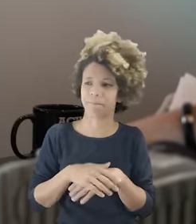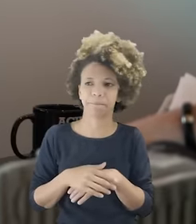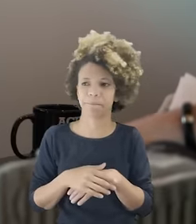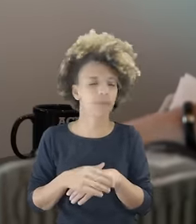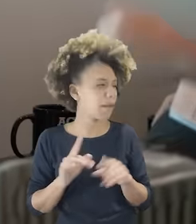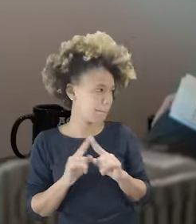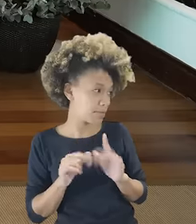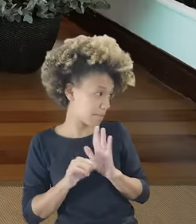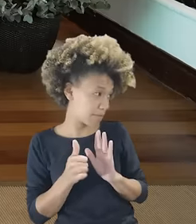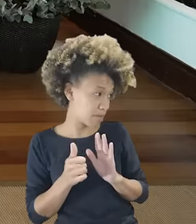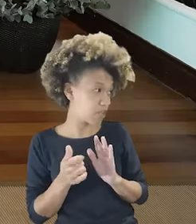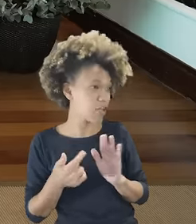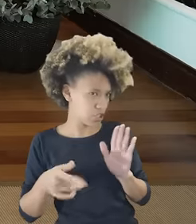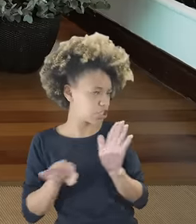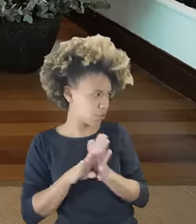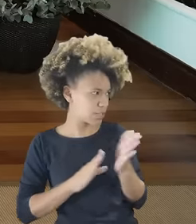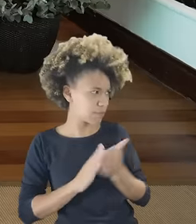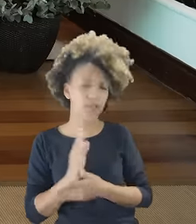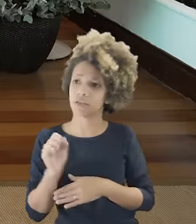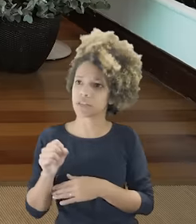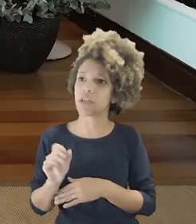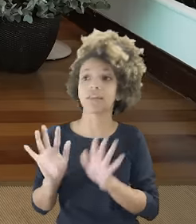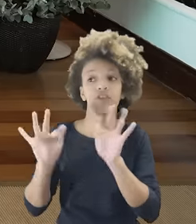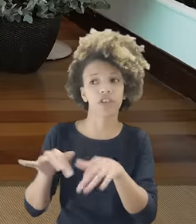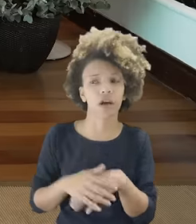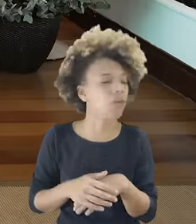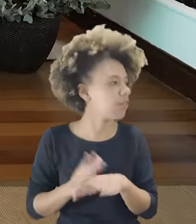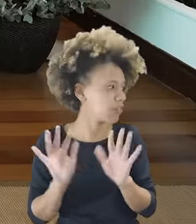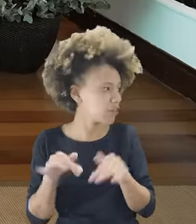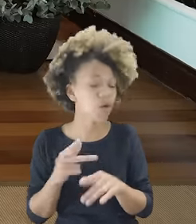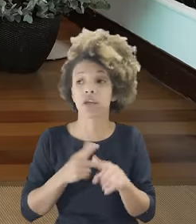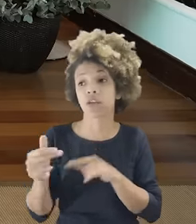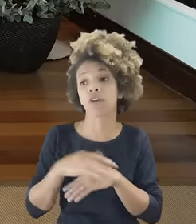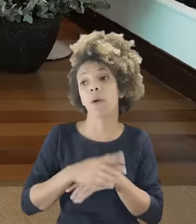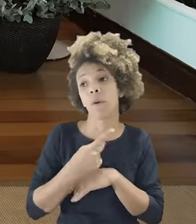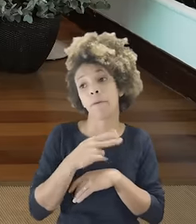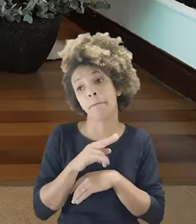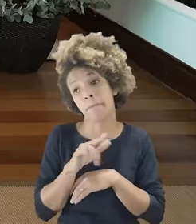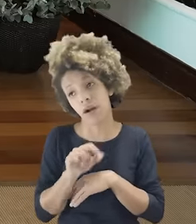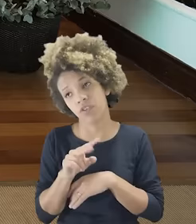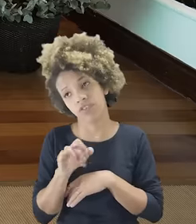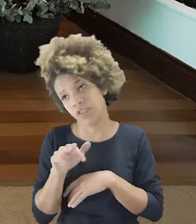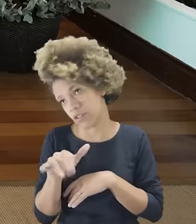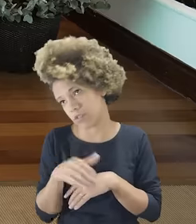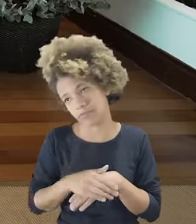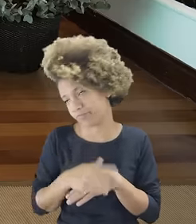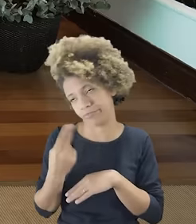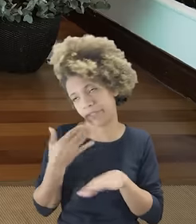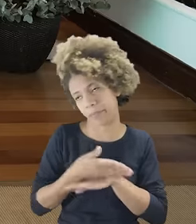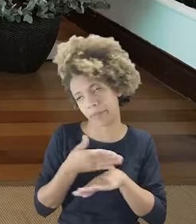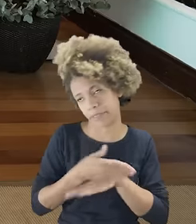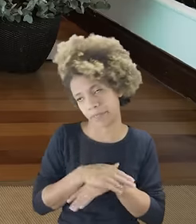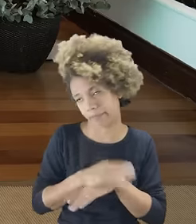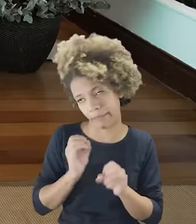E aí quando você chegou lá você passou até o final quem ganhou o ano que foi o Paulo Vieira não dá para participar nada com o